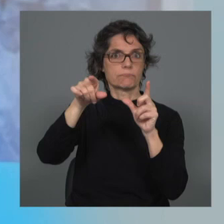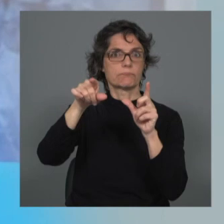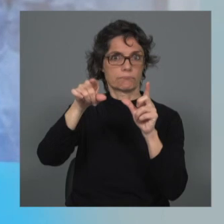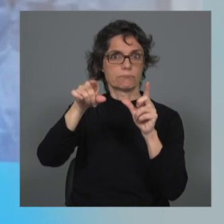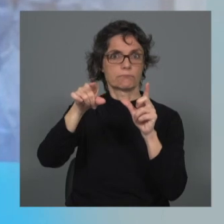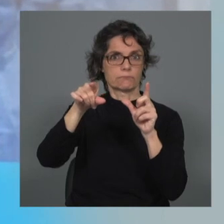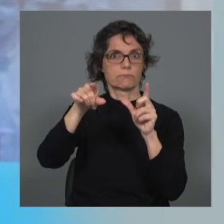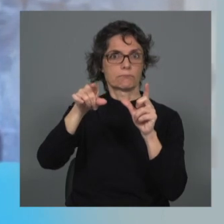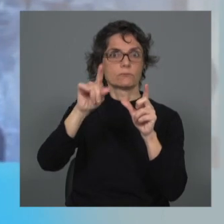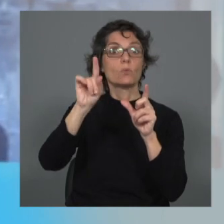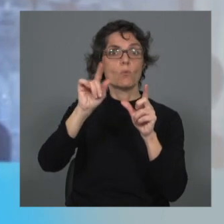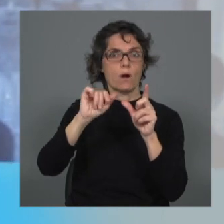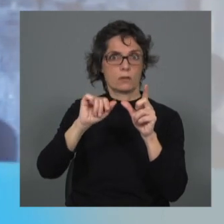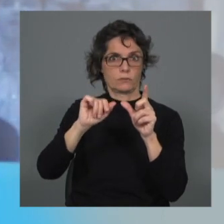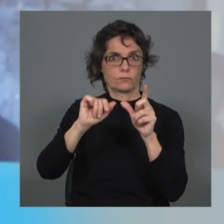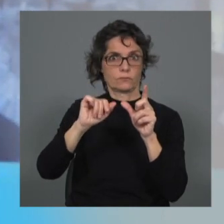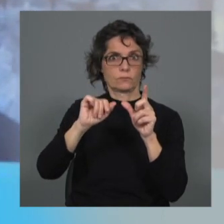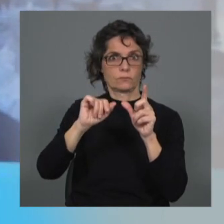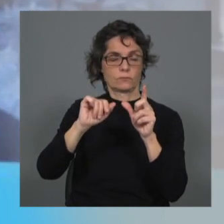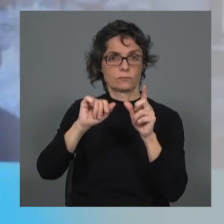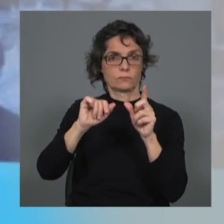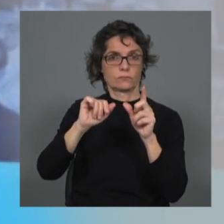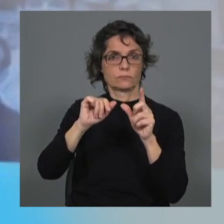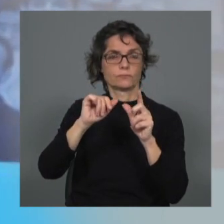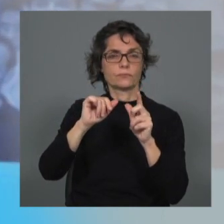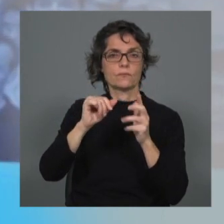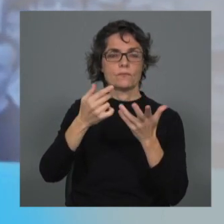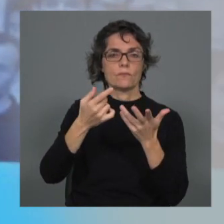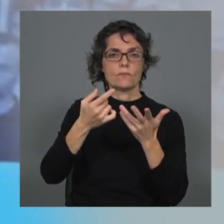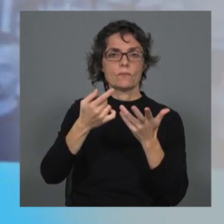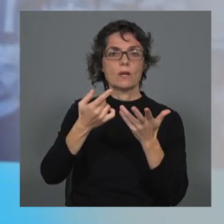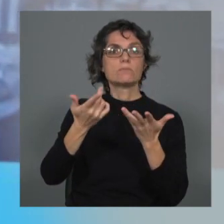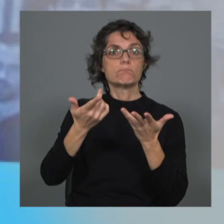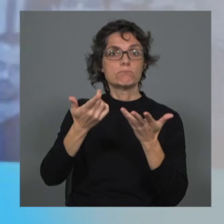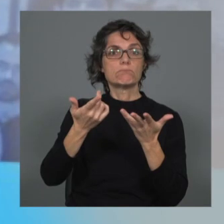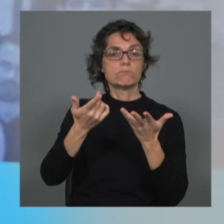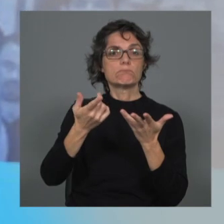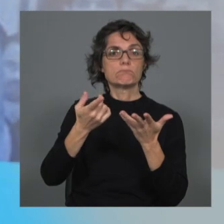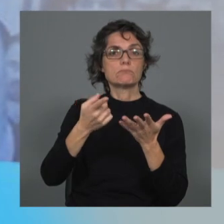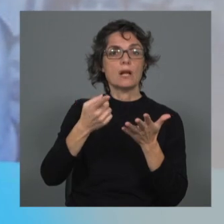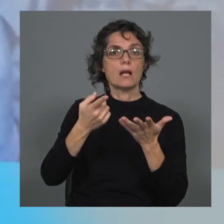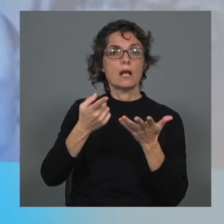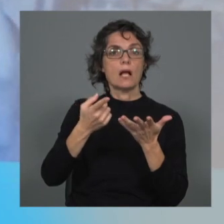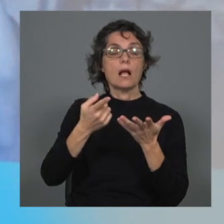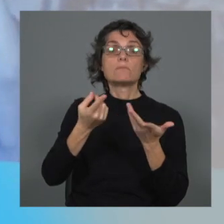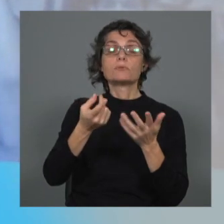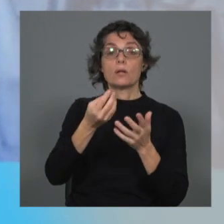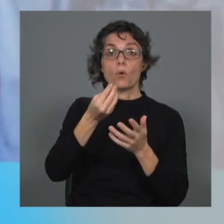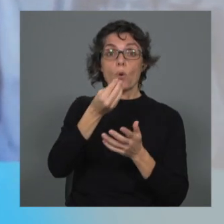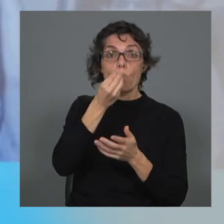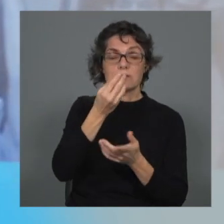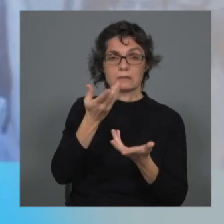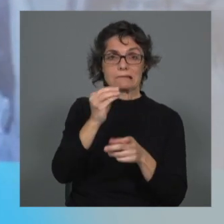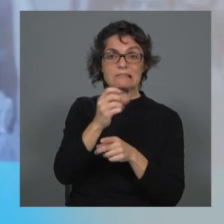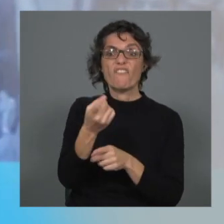atenção. Designadamente, as carências relativamente a meios alimentares e